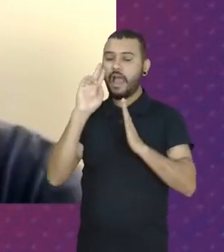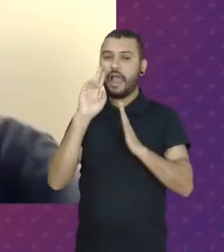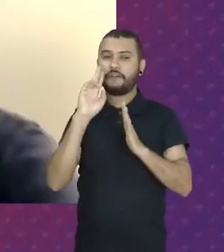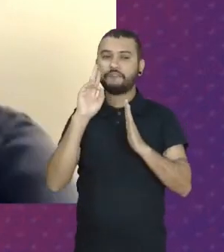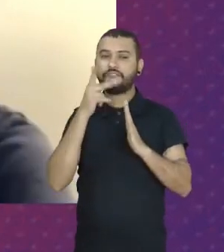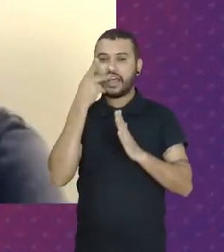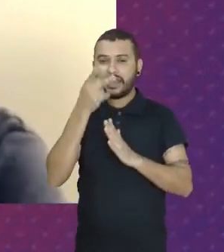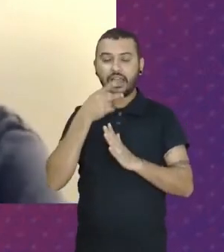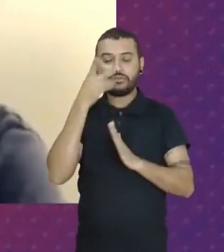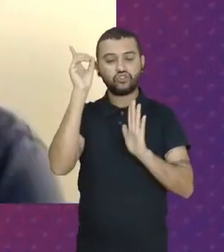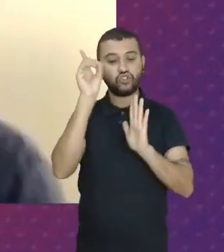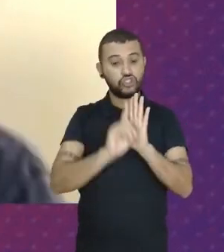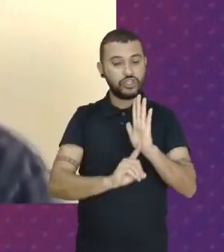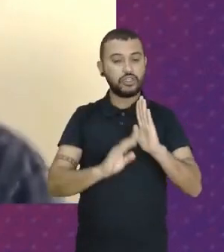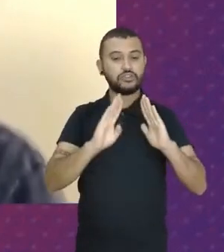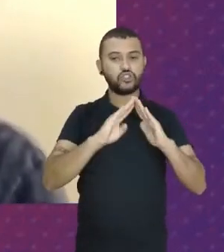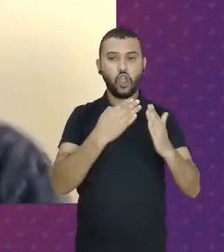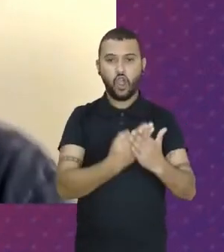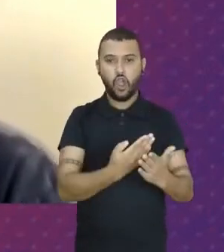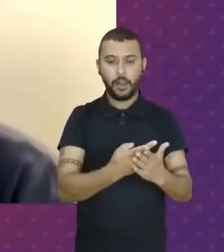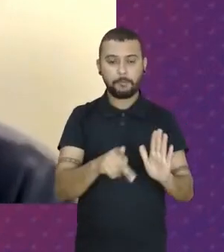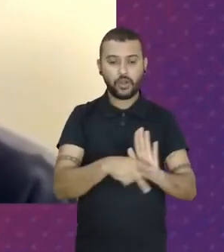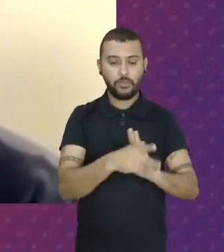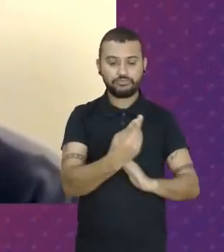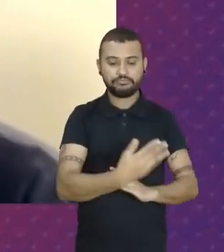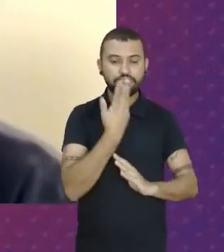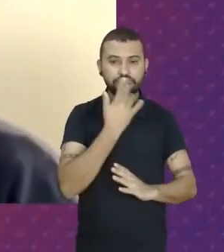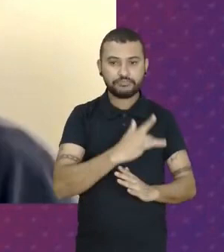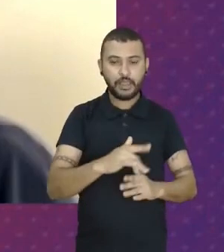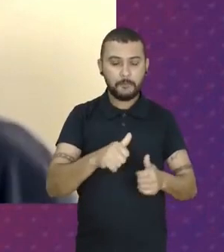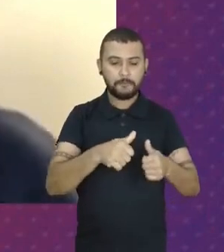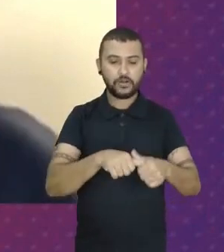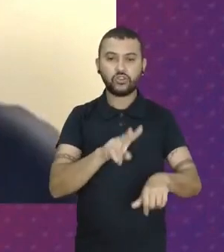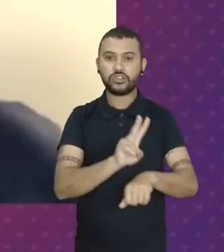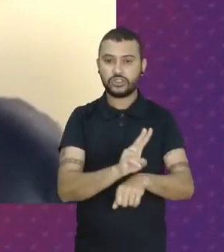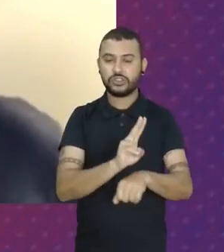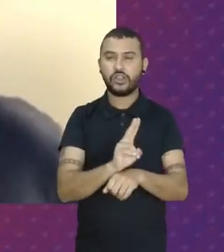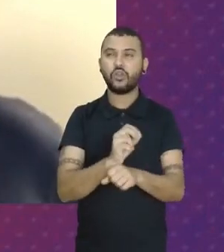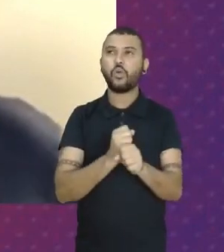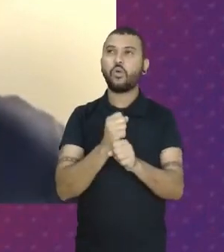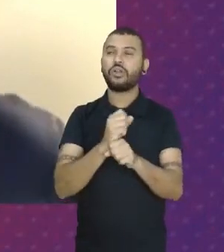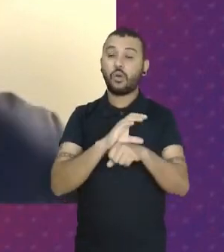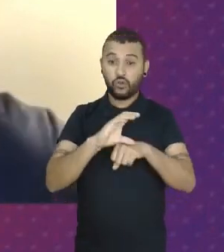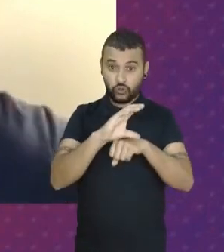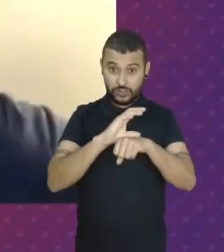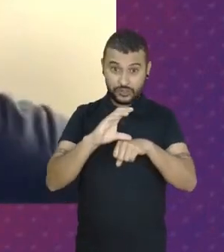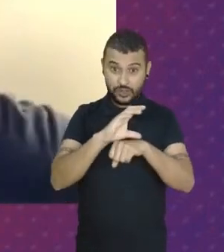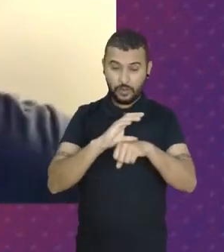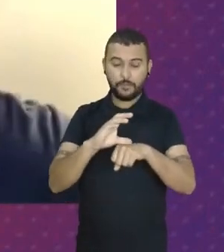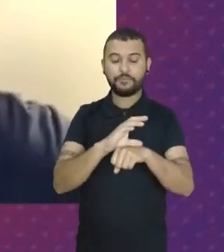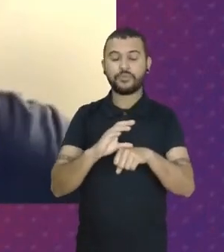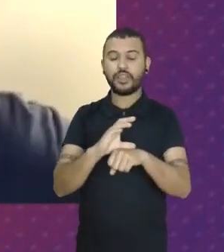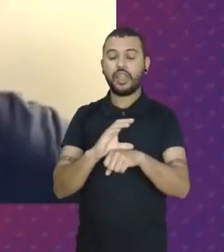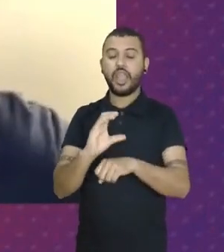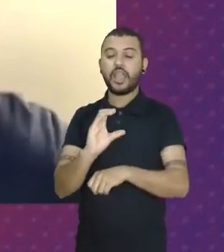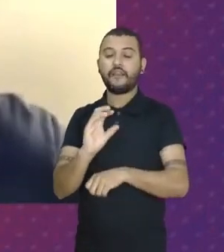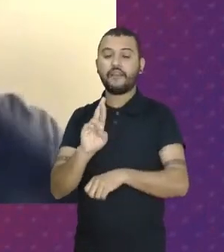direito à creche na Constituição de 88, as creches já